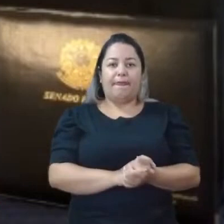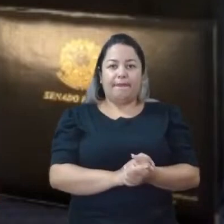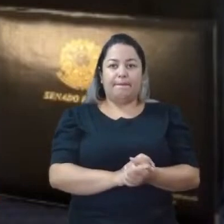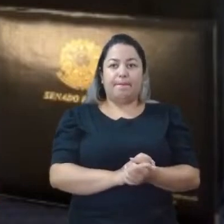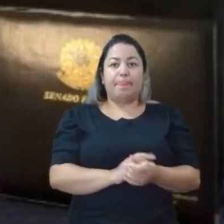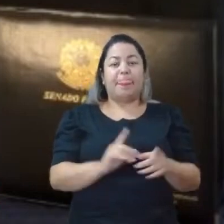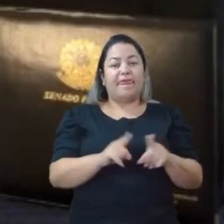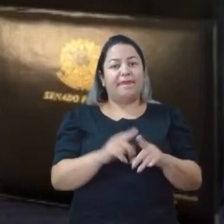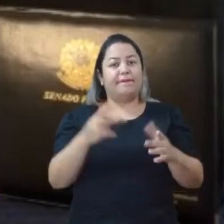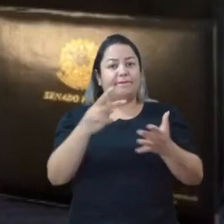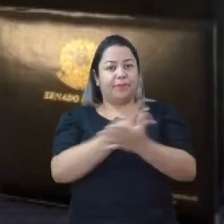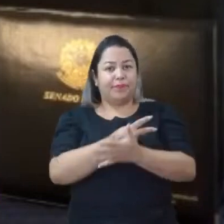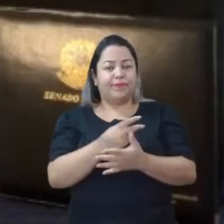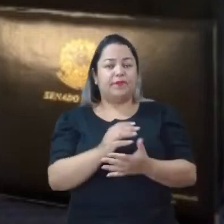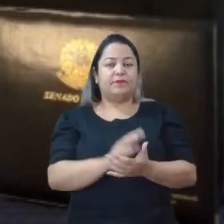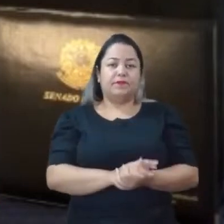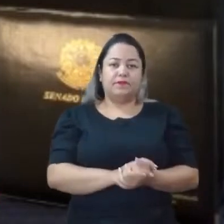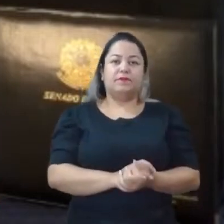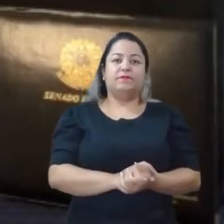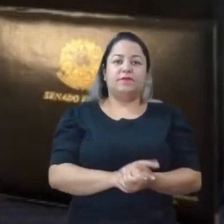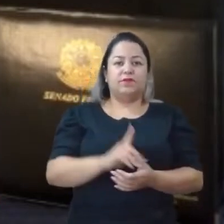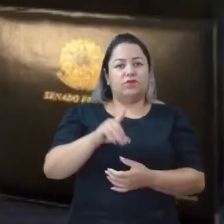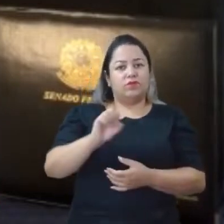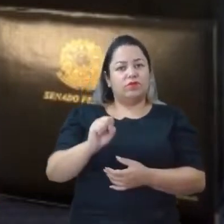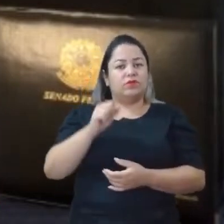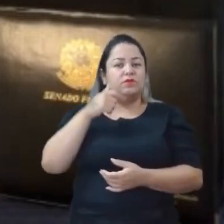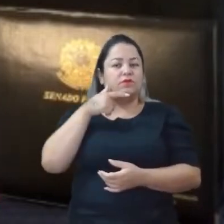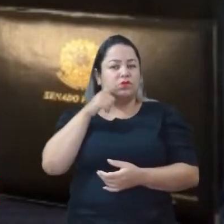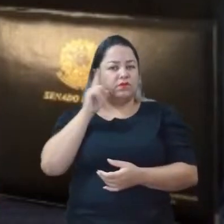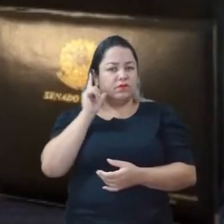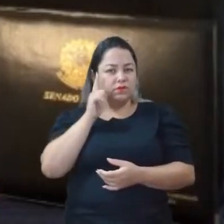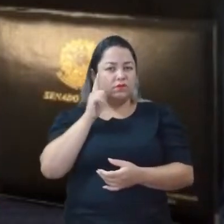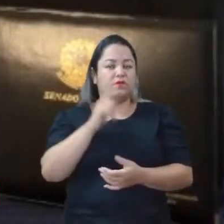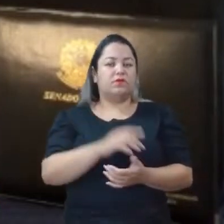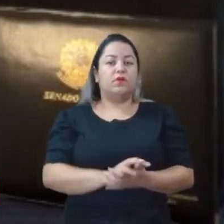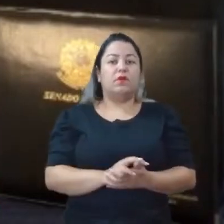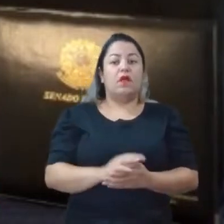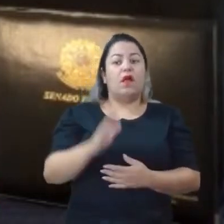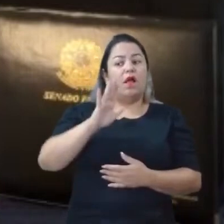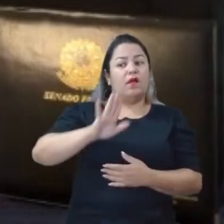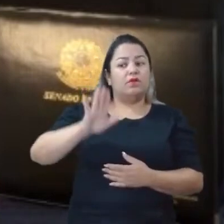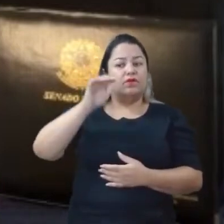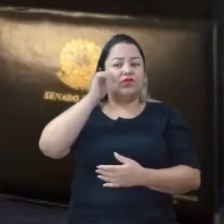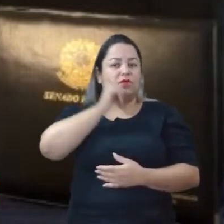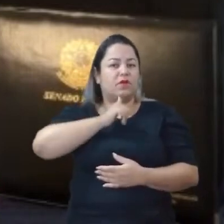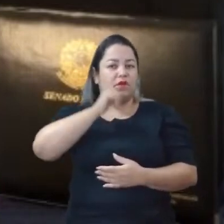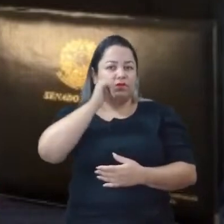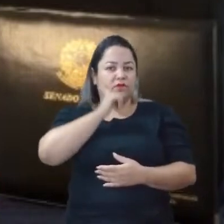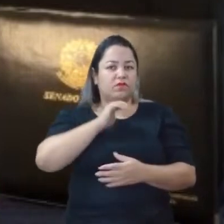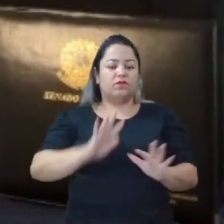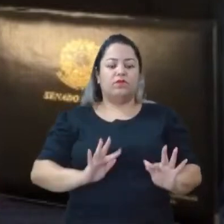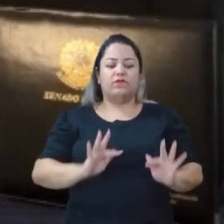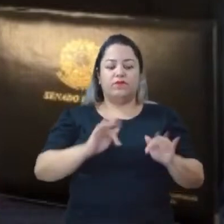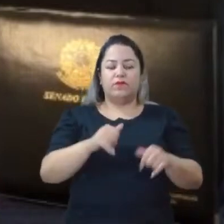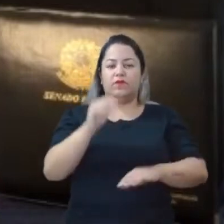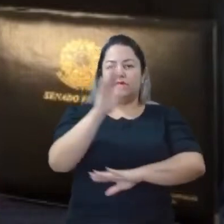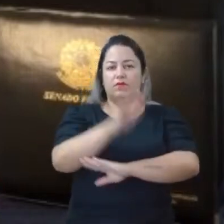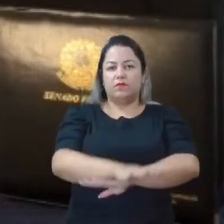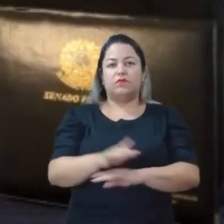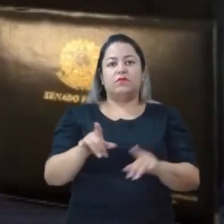um caso. Dias anteriores, a candidata, no final da tarde, fazendo